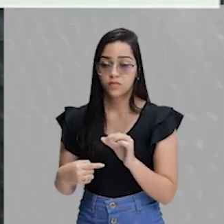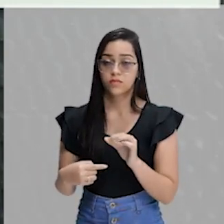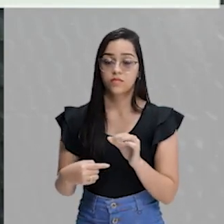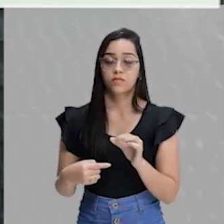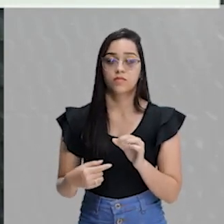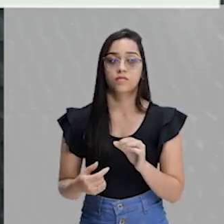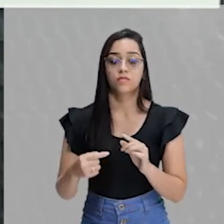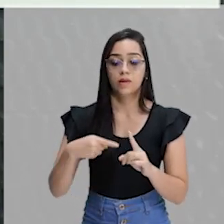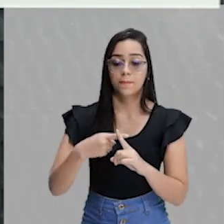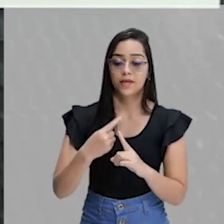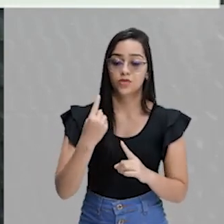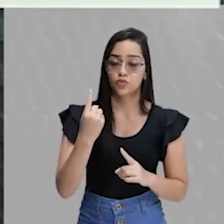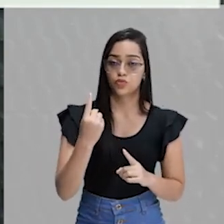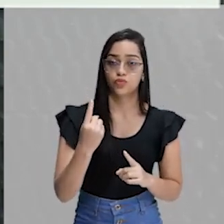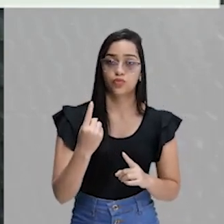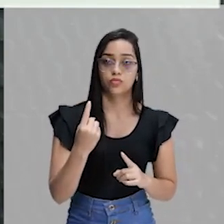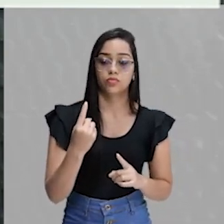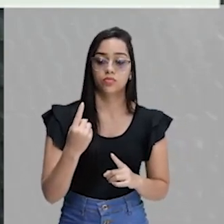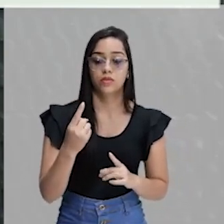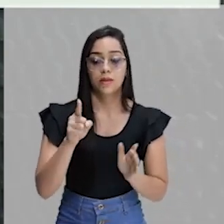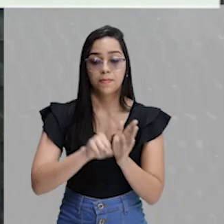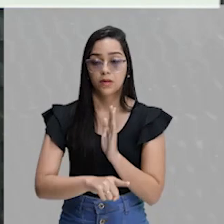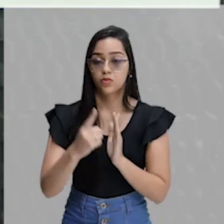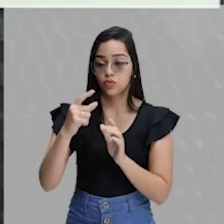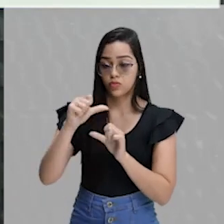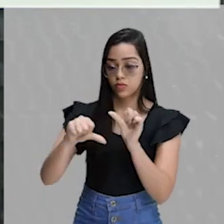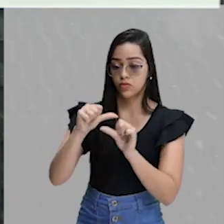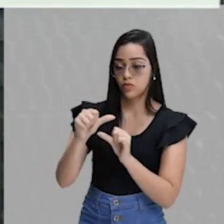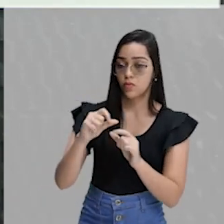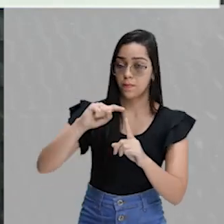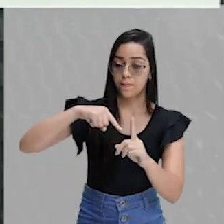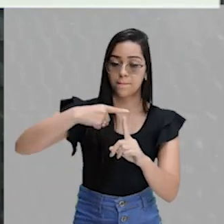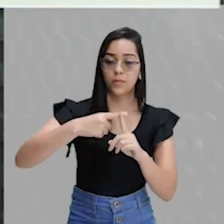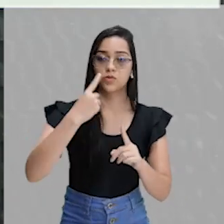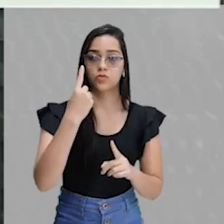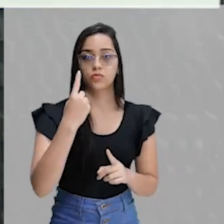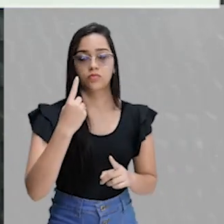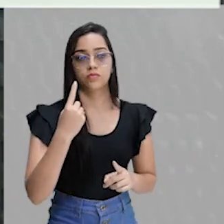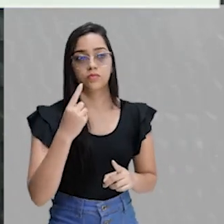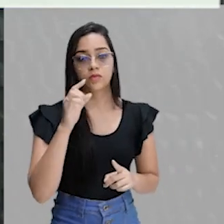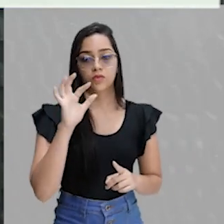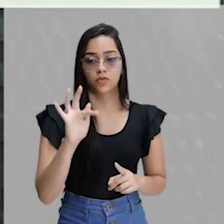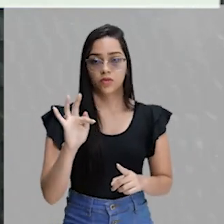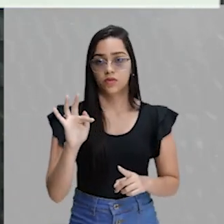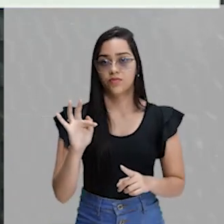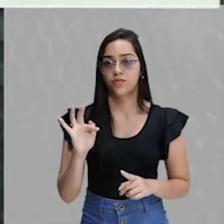a mais 1. Era menos 1, fica mais 1, né? Então, F